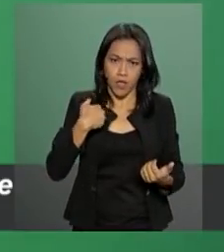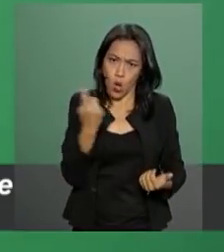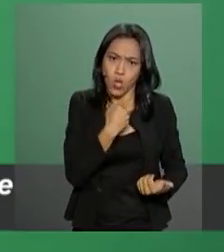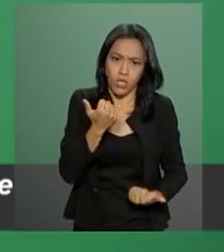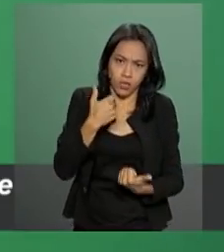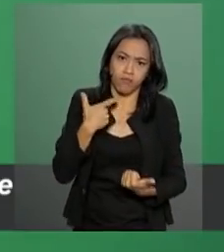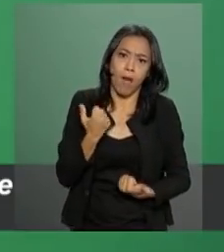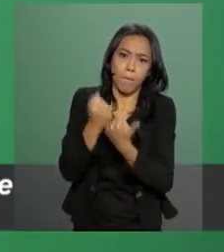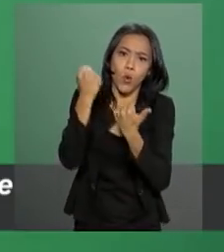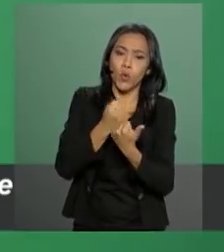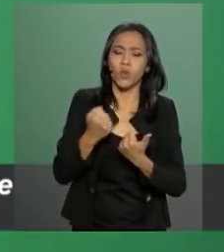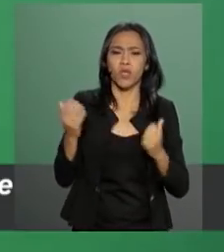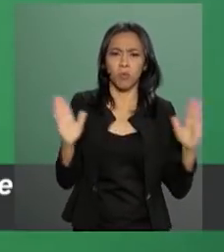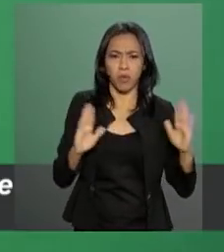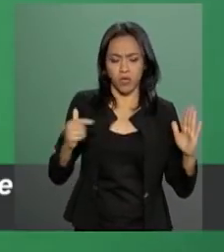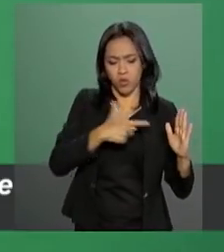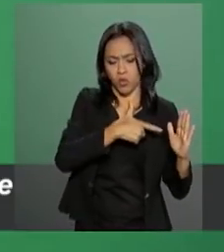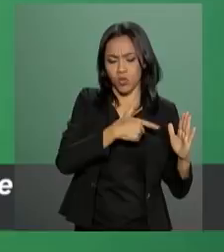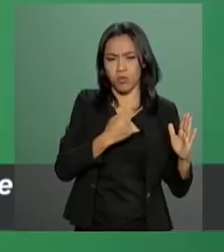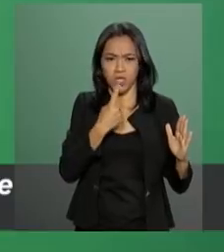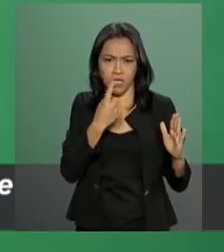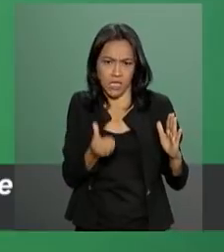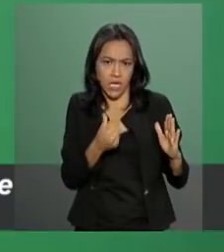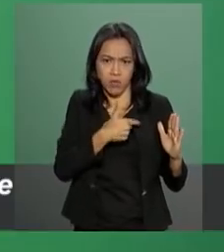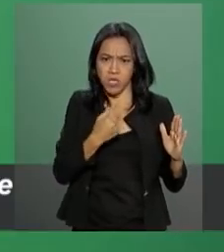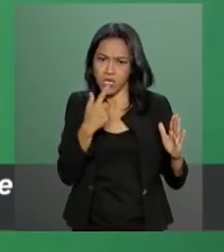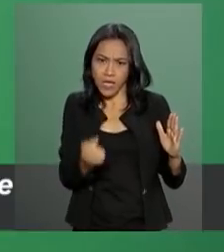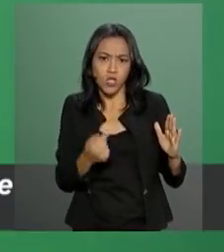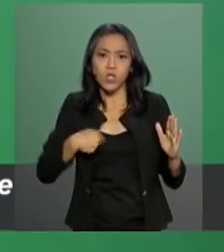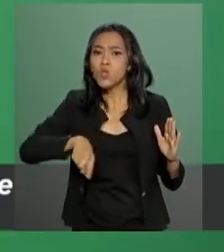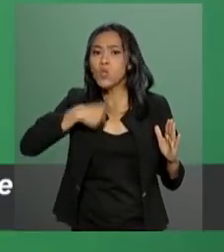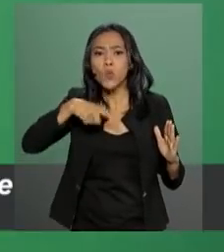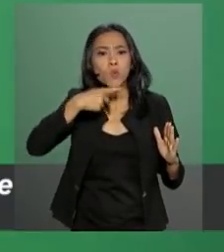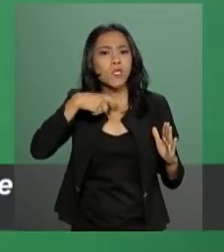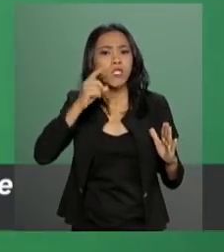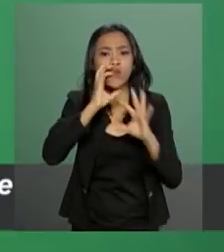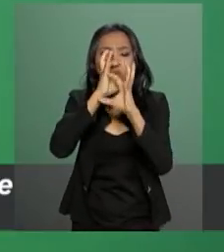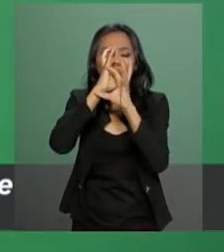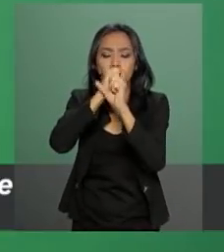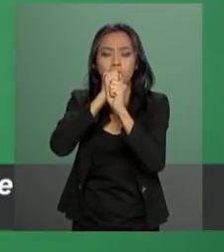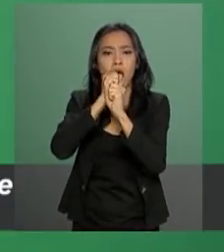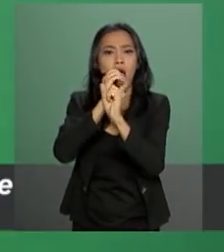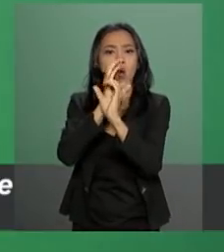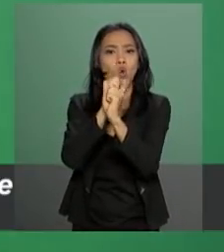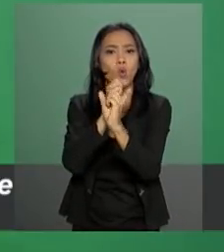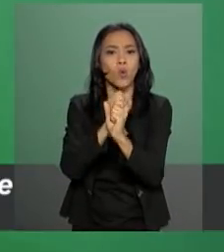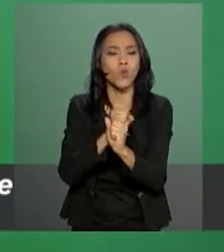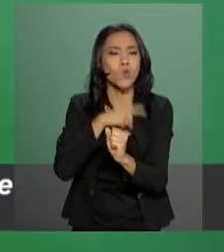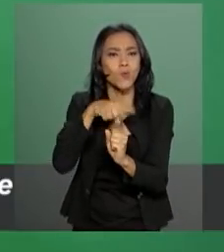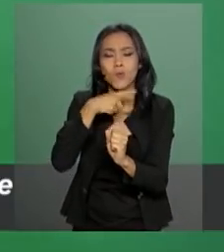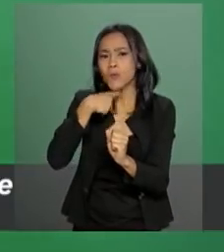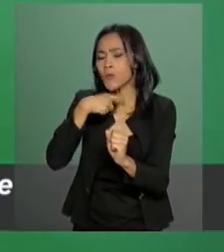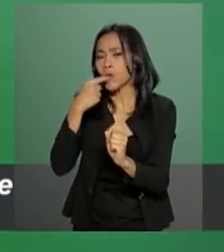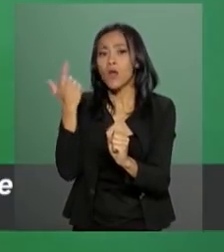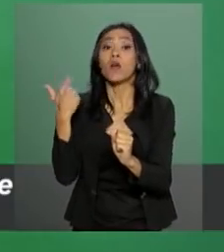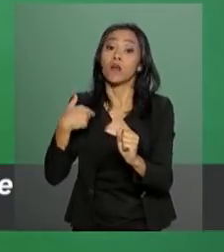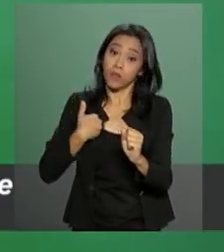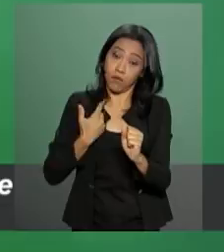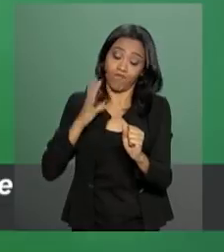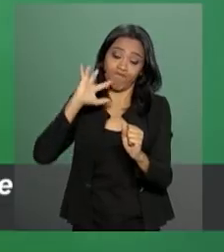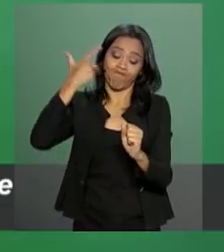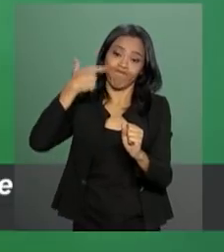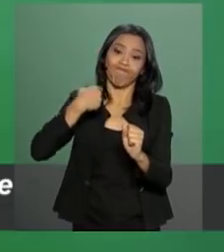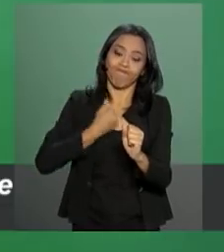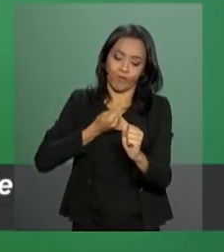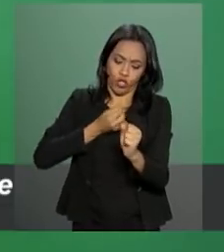16 e 17 o final do ano não conseguiu fechar o seu balanço nós conseguimos nós encaminhamos recursos para lá